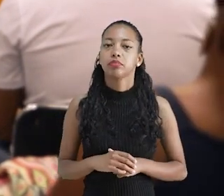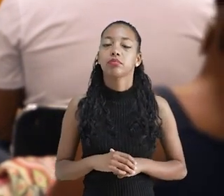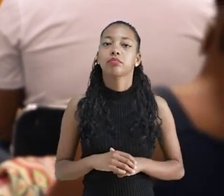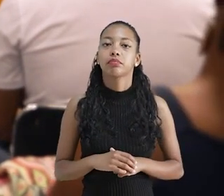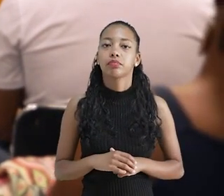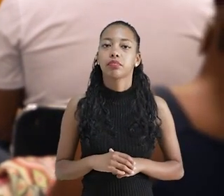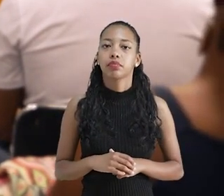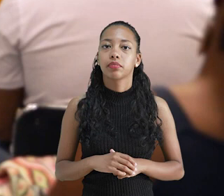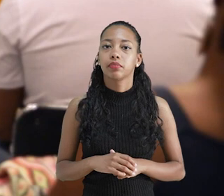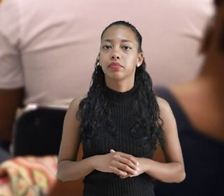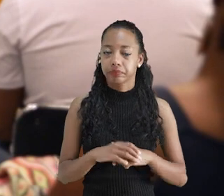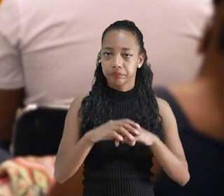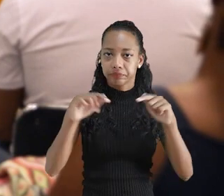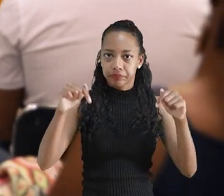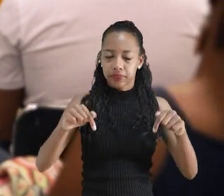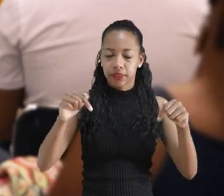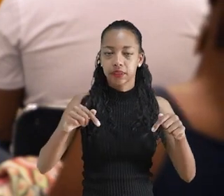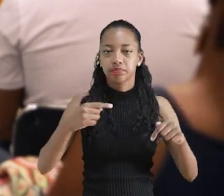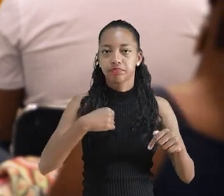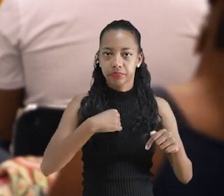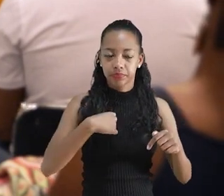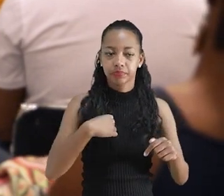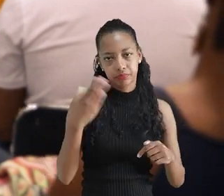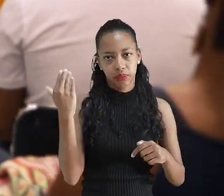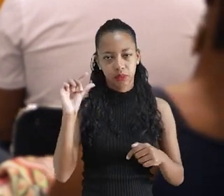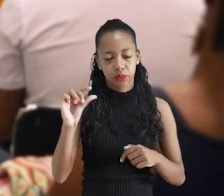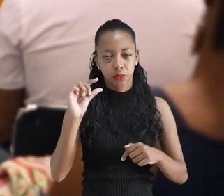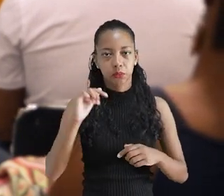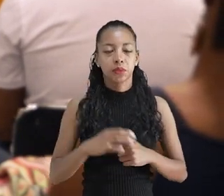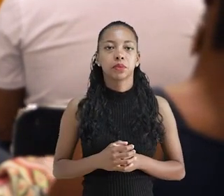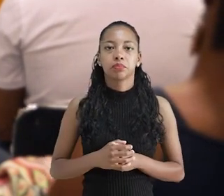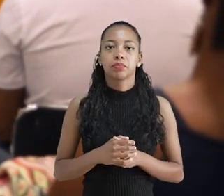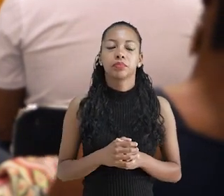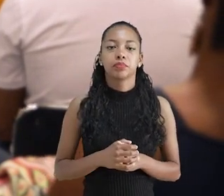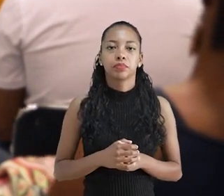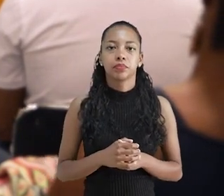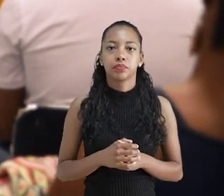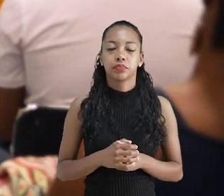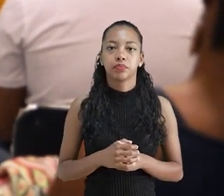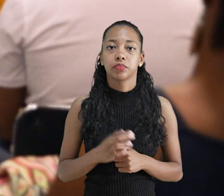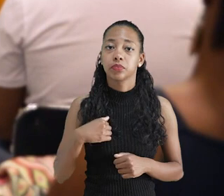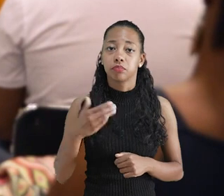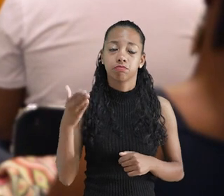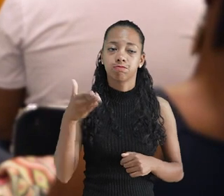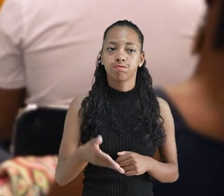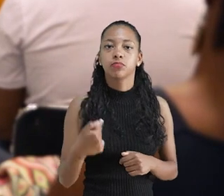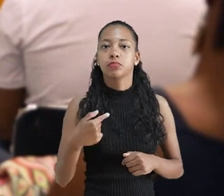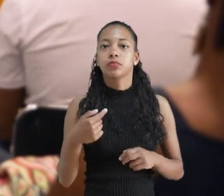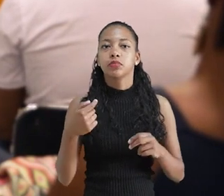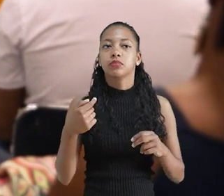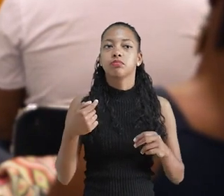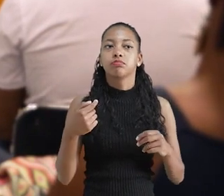no CPF alguns meses atrás eu participei de um eh de um fórum ligado ao cinema de